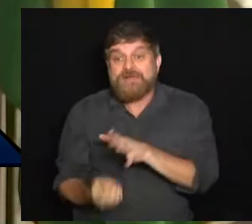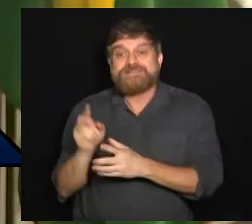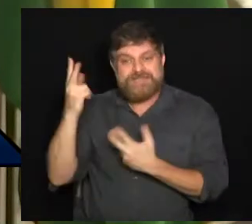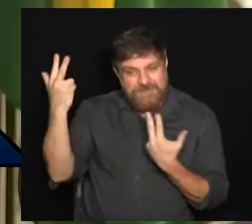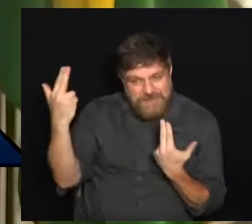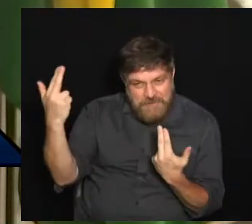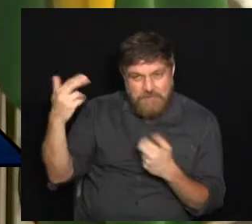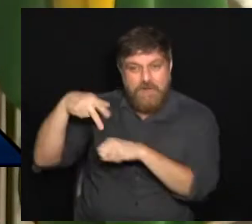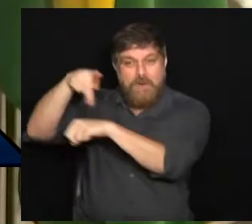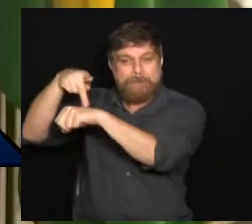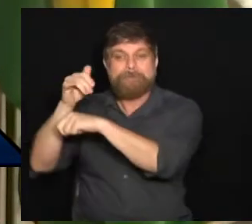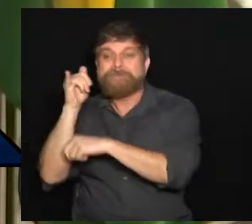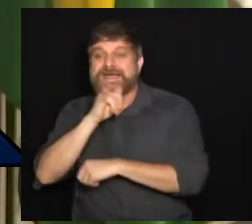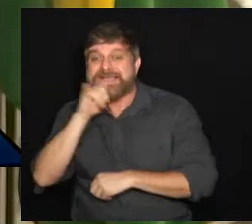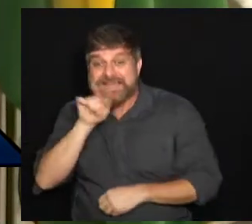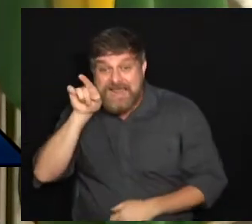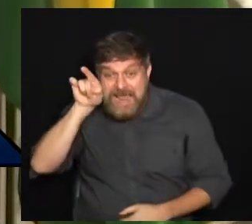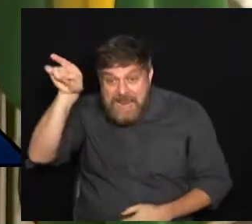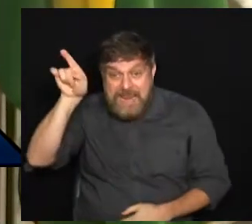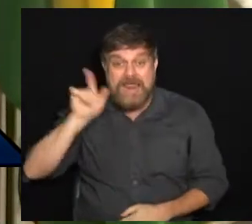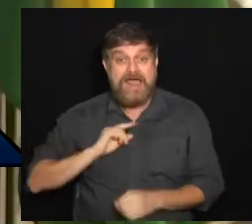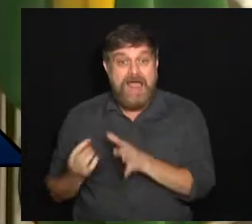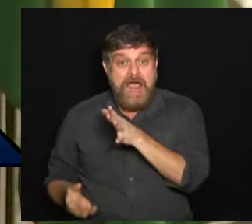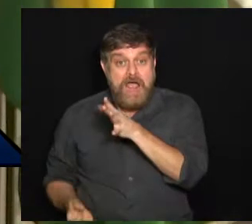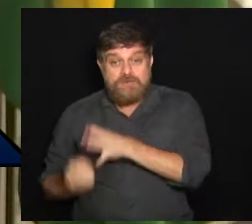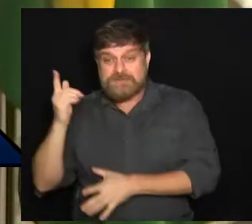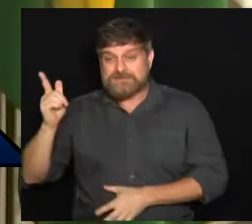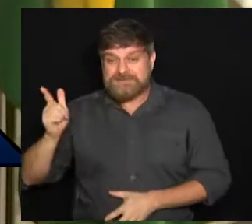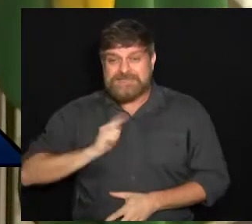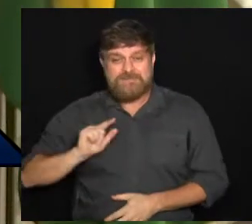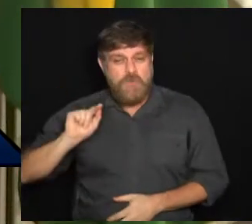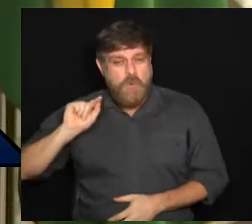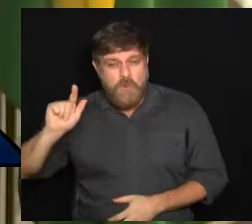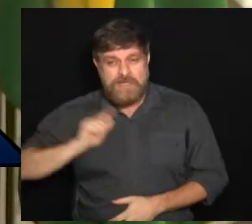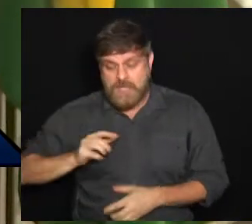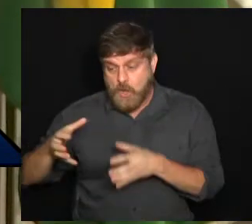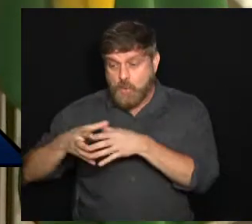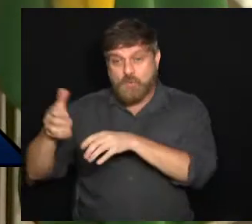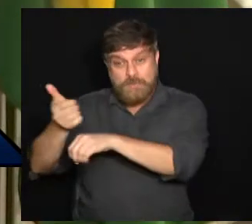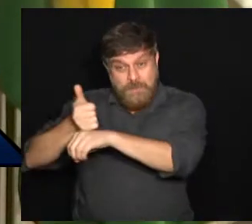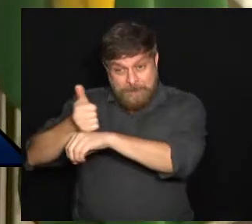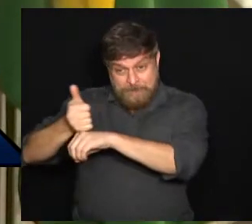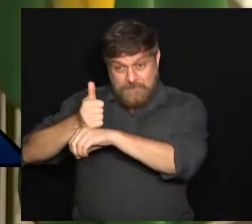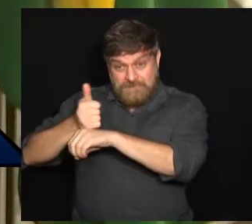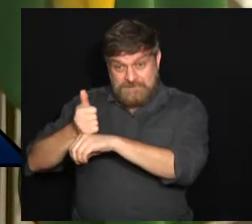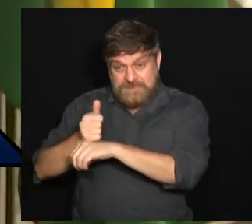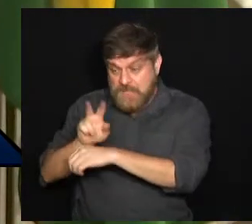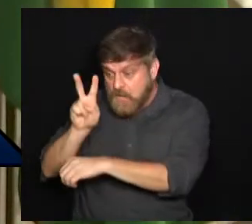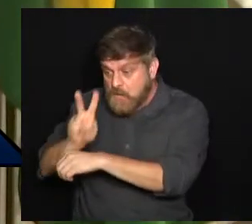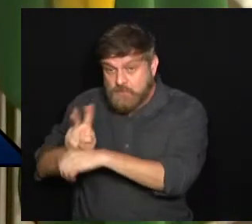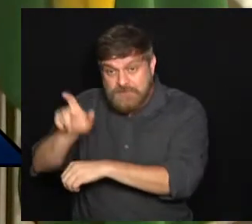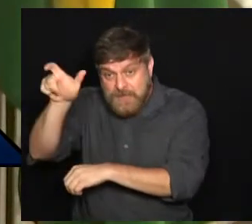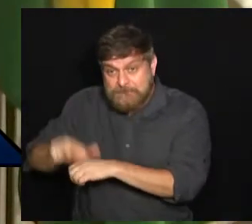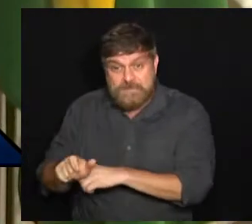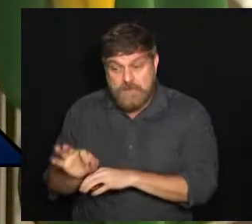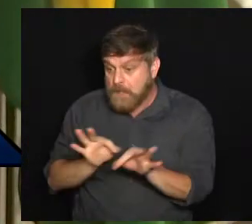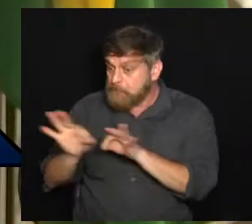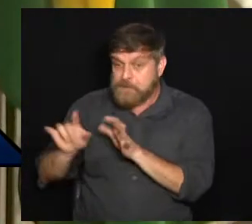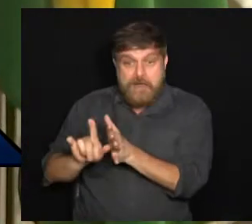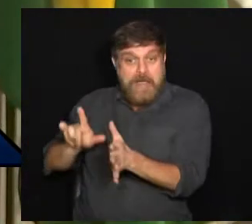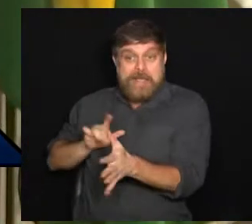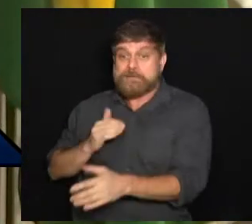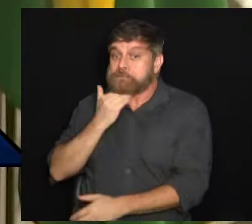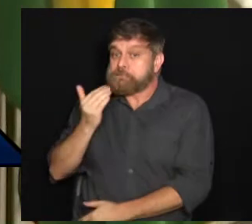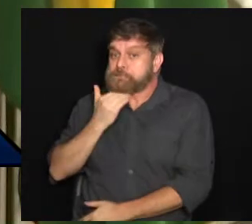por exemplo. O surto na Itália, ele teve um forte componente de uma equipe de saúde do hospital que atendeu um paciente que não estava preparada para se